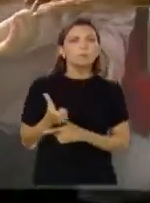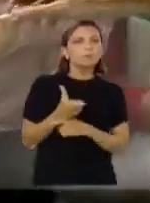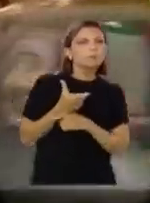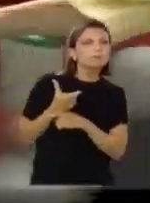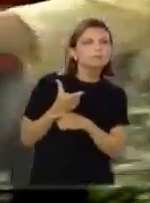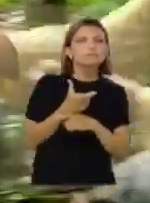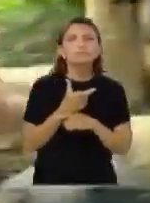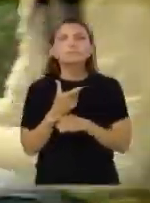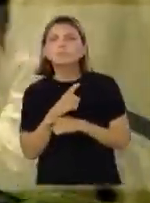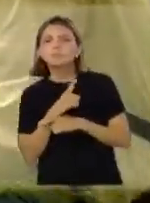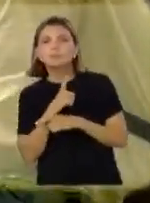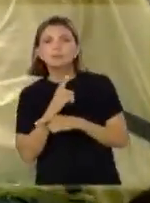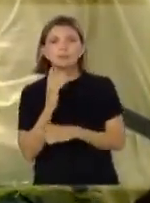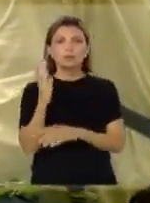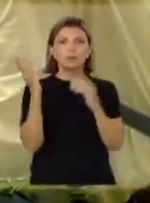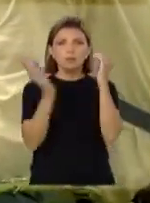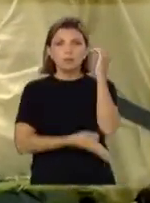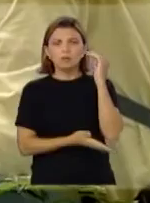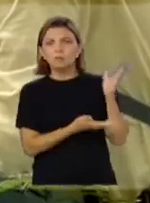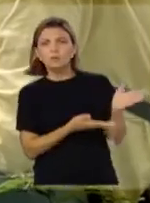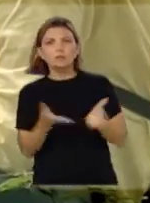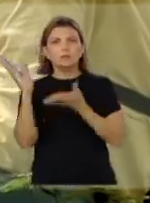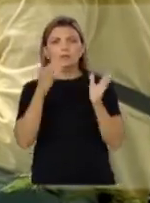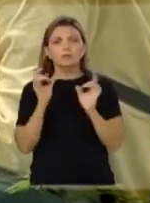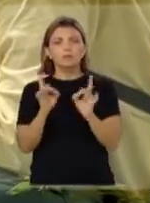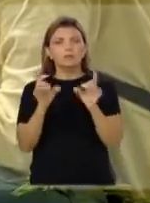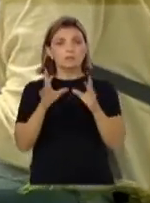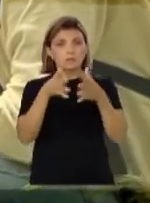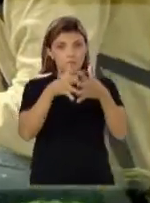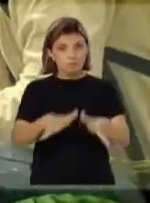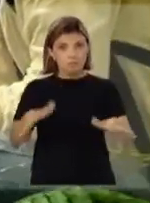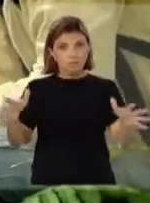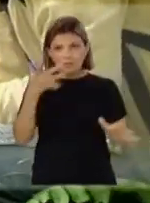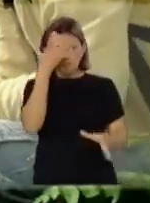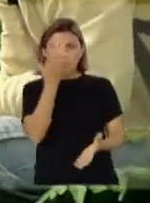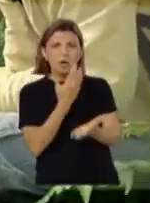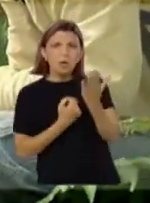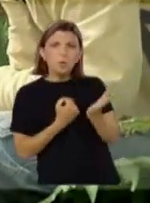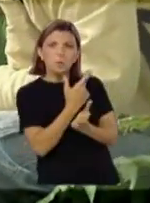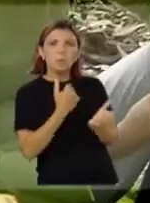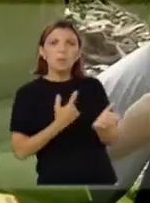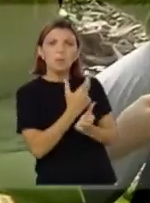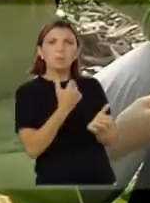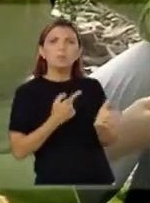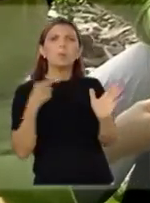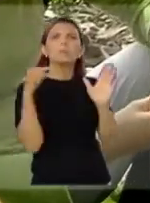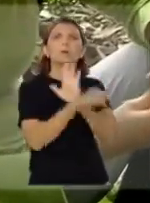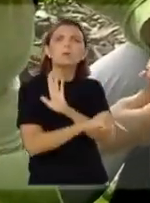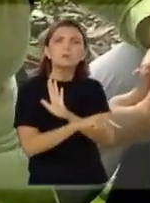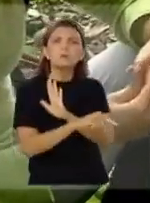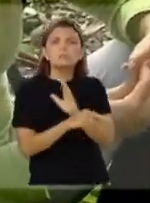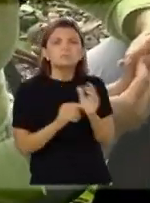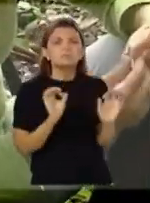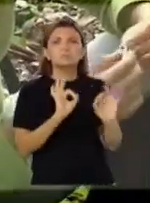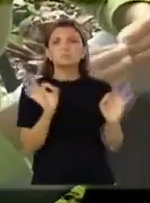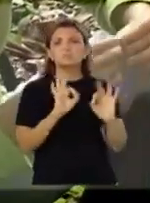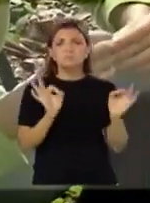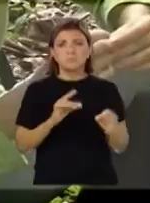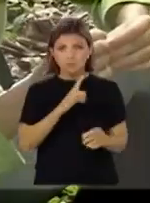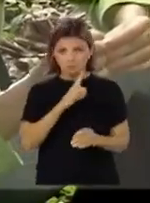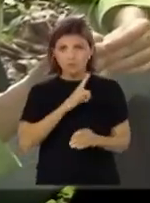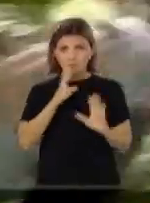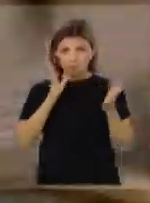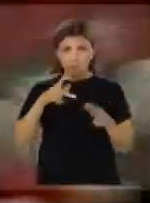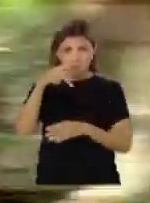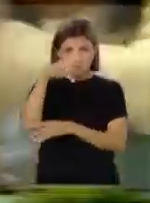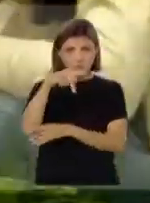aqui armados pegam o palmito levam pra praia para vender e quem compra nem se preocupa de saber da onde veio e então quer dizer que o palmito também